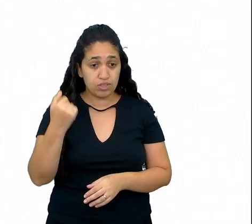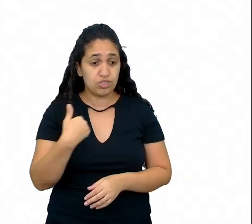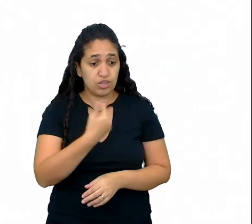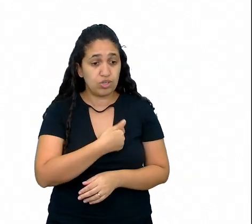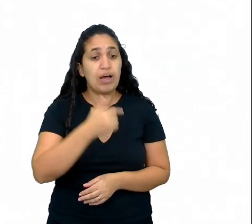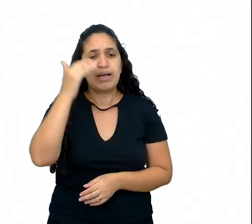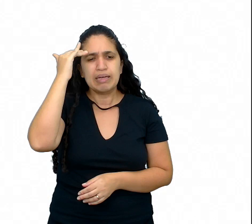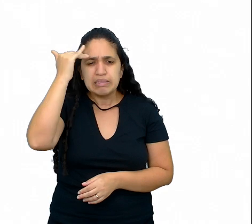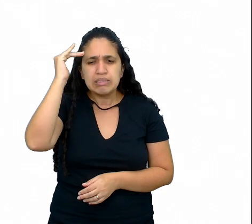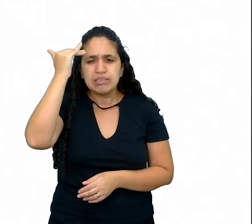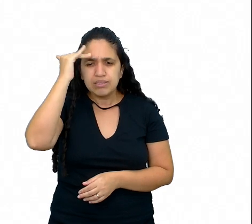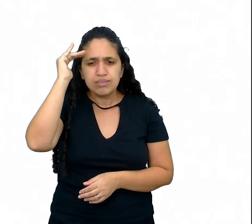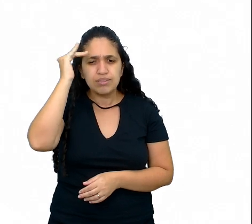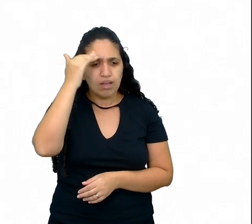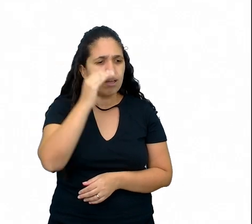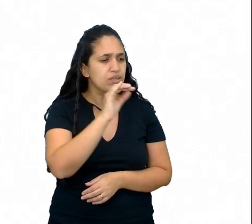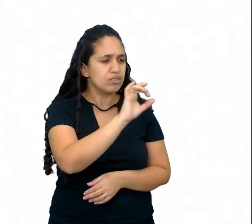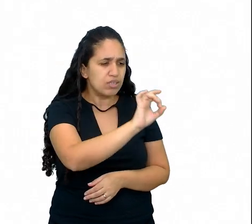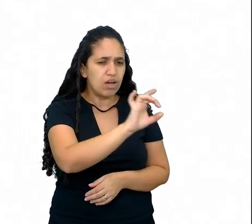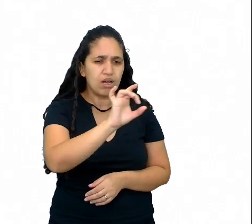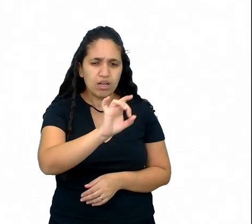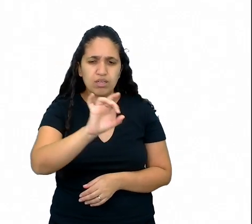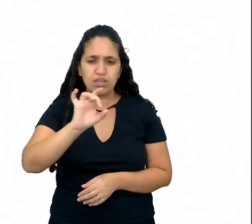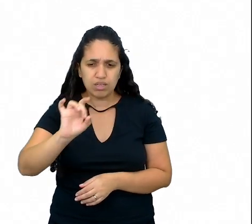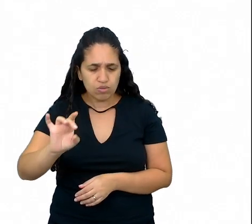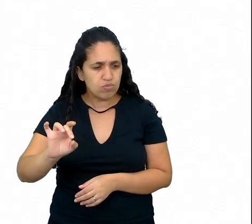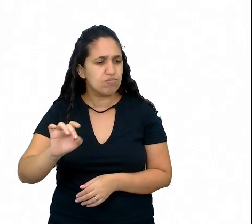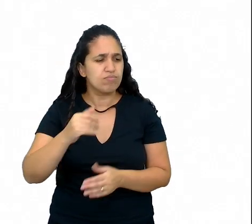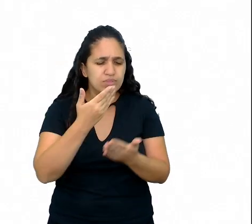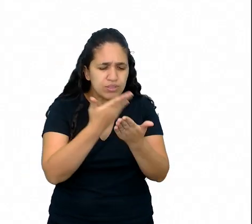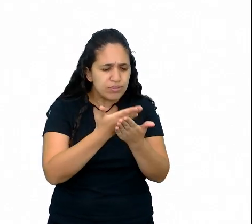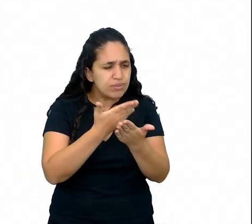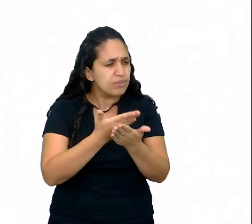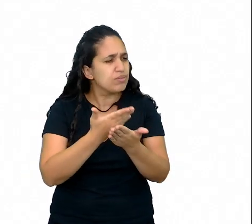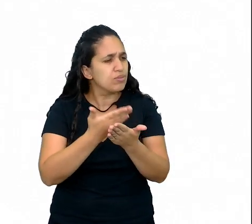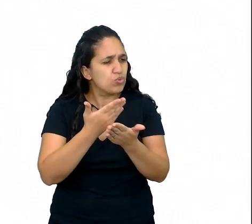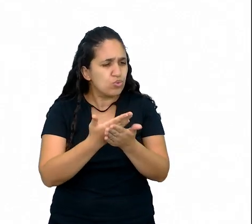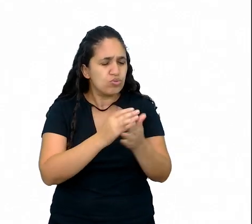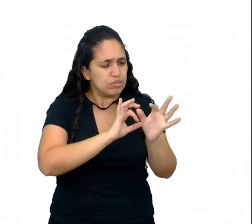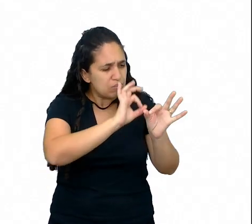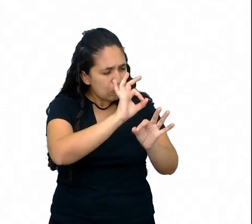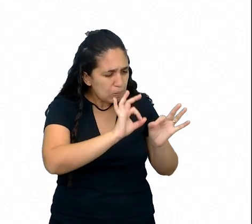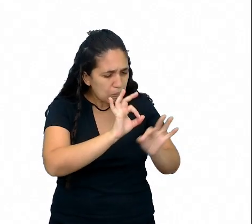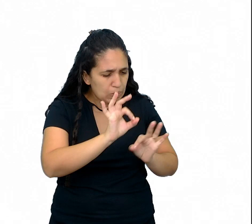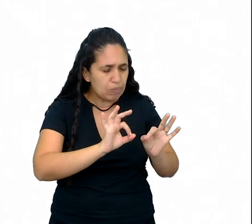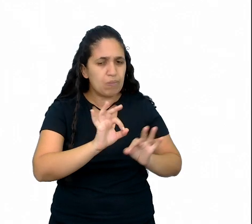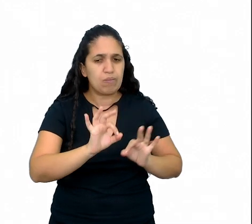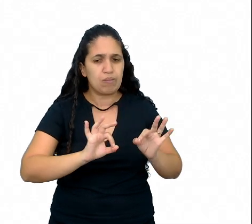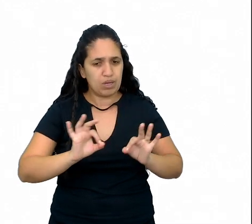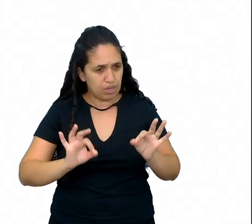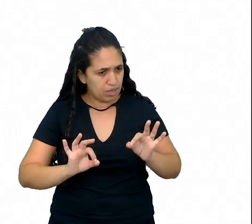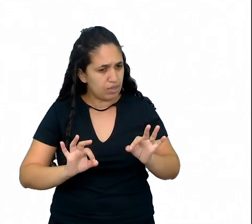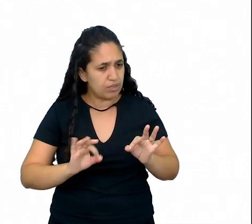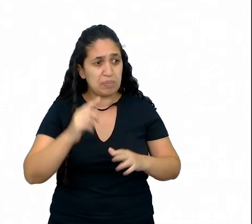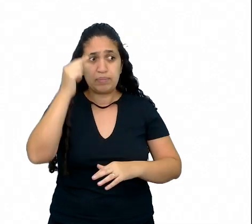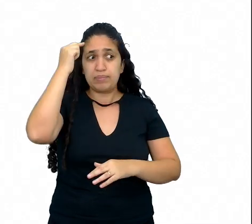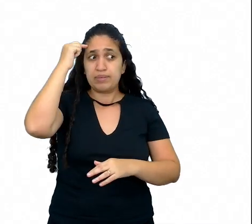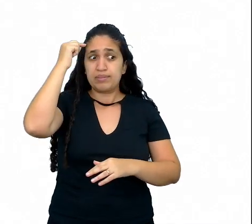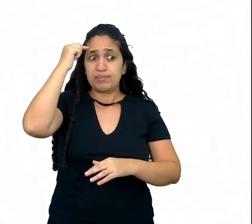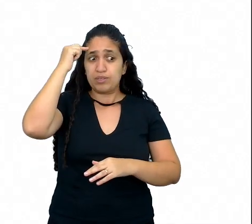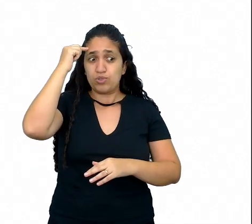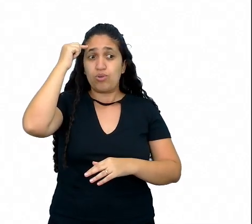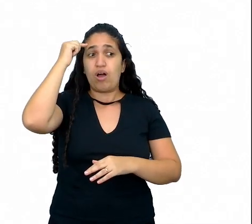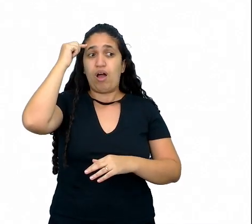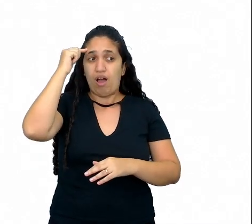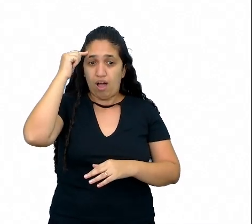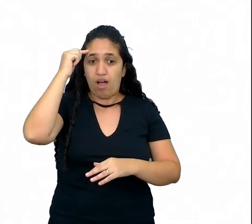entenda cada uma delas, né, que a gente estude, faça o planejamento direitinho, pensando ali no desenvolvimento